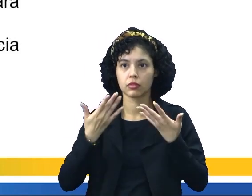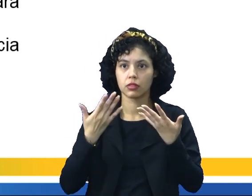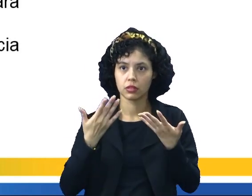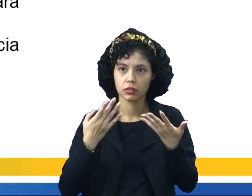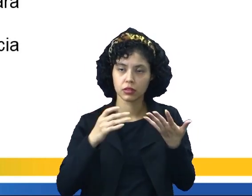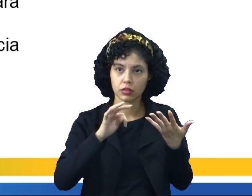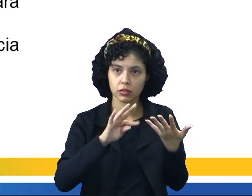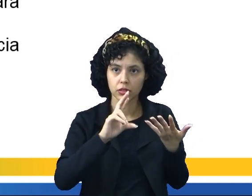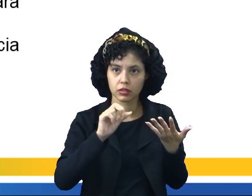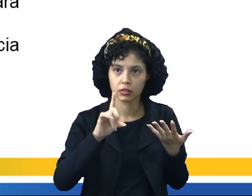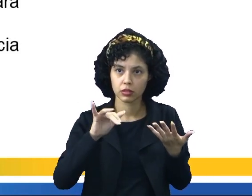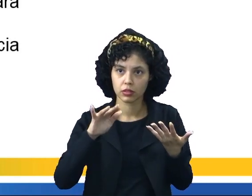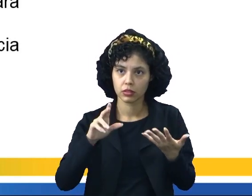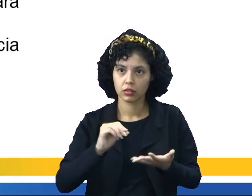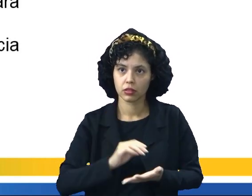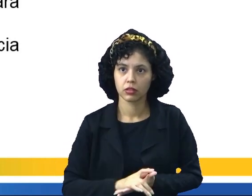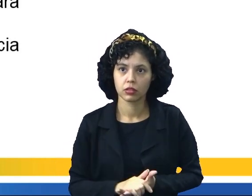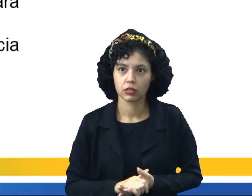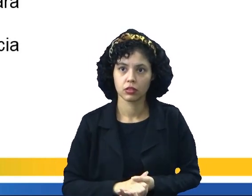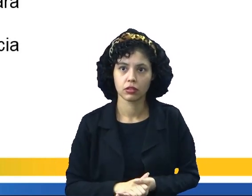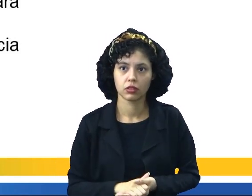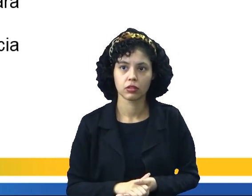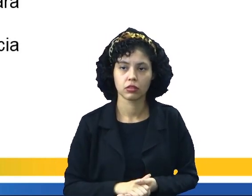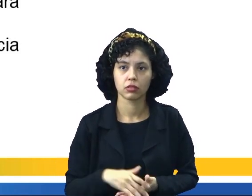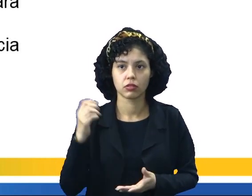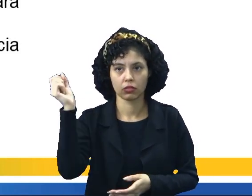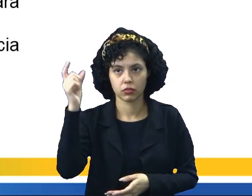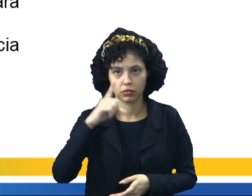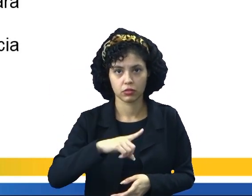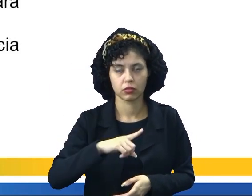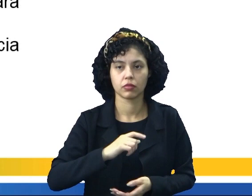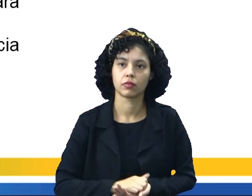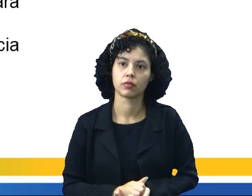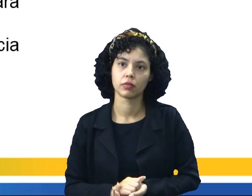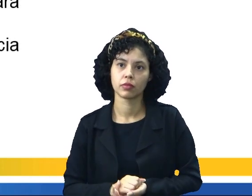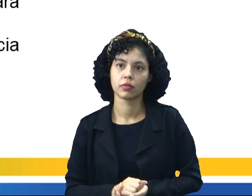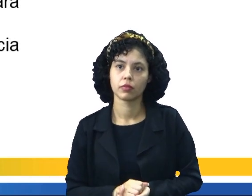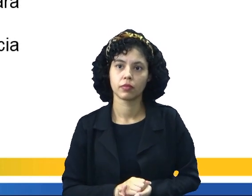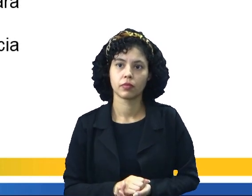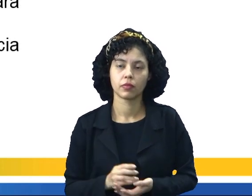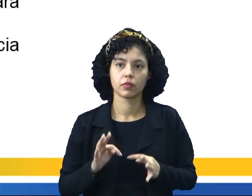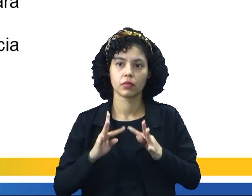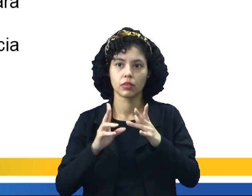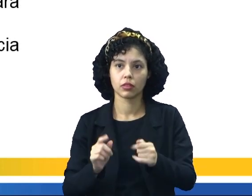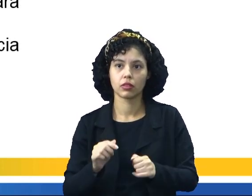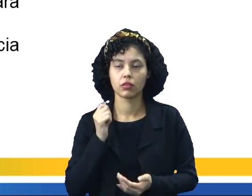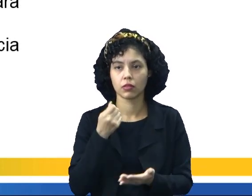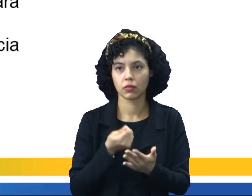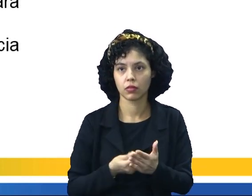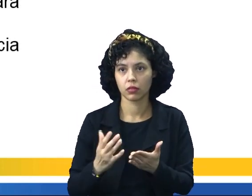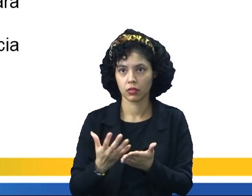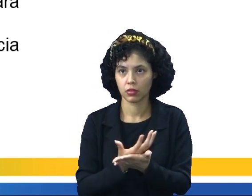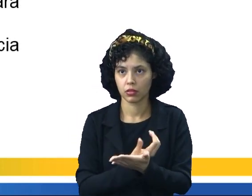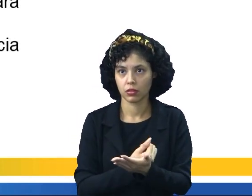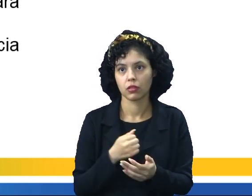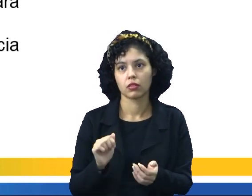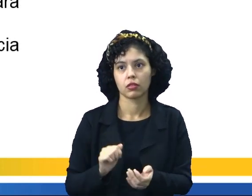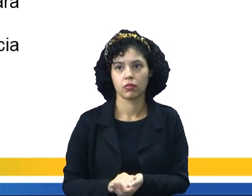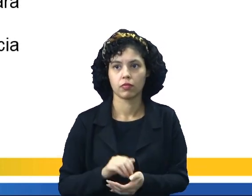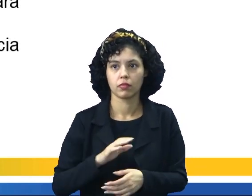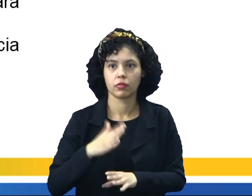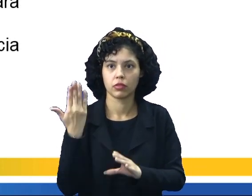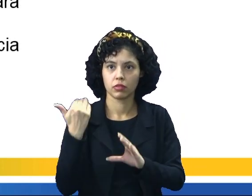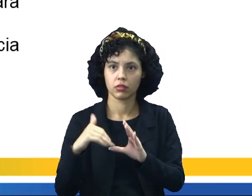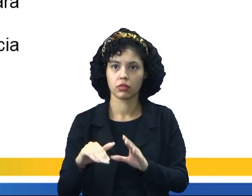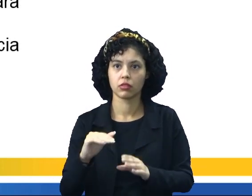uma manifestação de Tonatiuh, o deus Sol. Letra D. Todos os impostos coletados